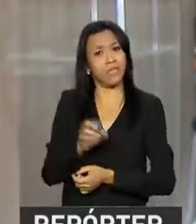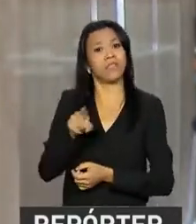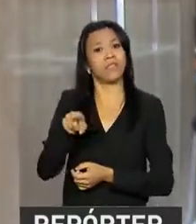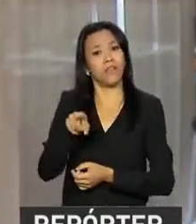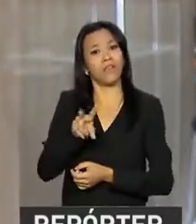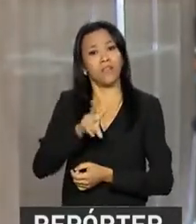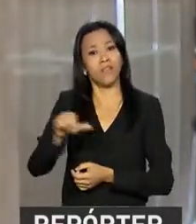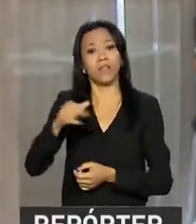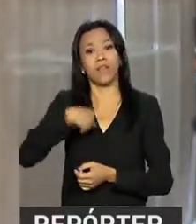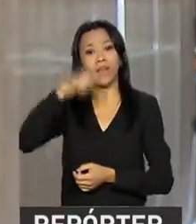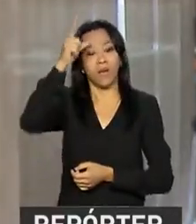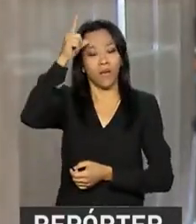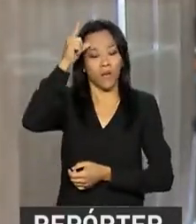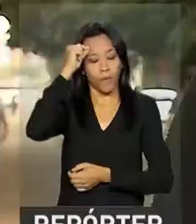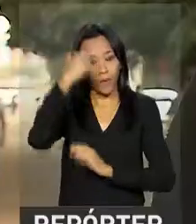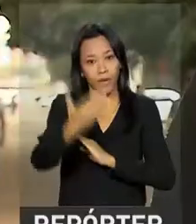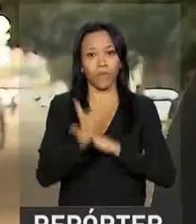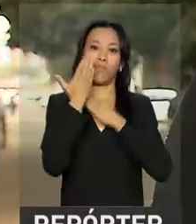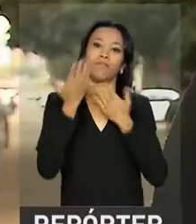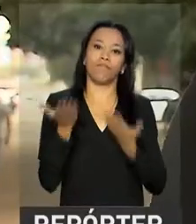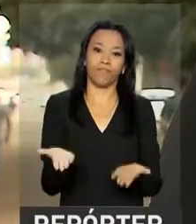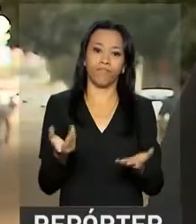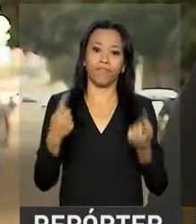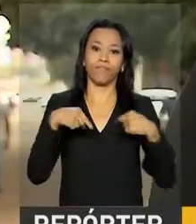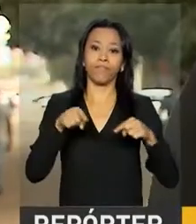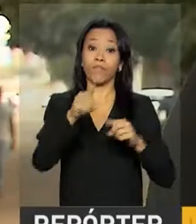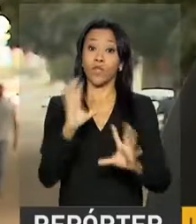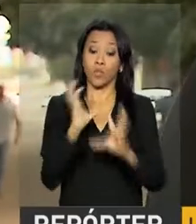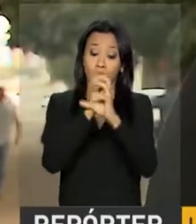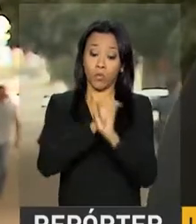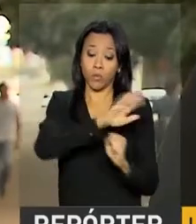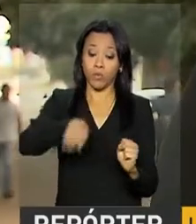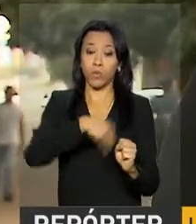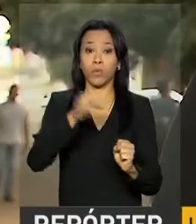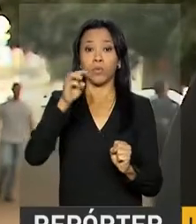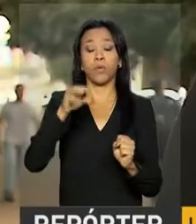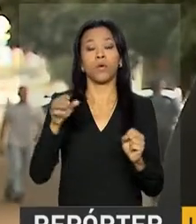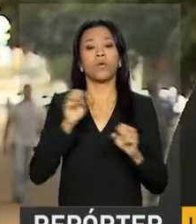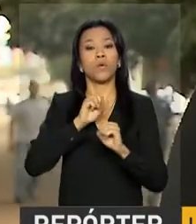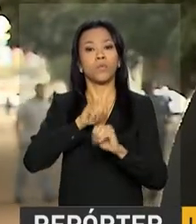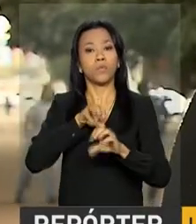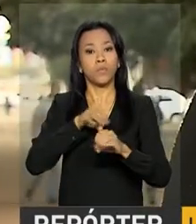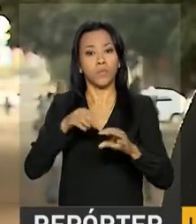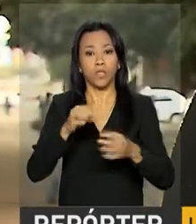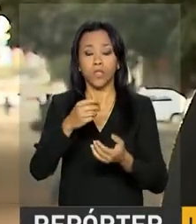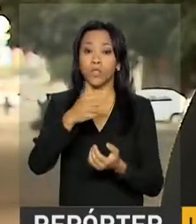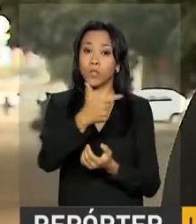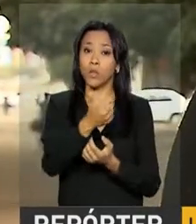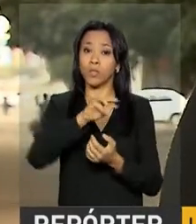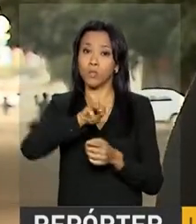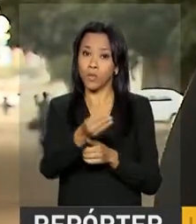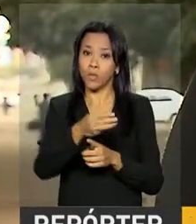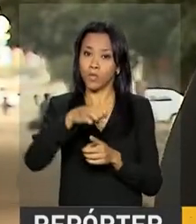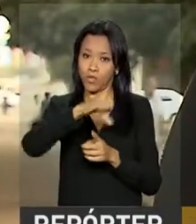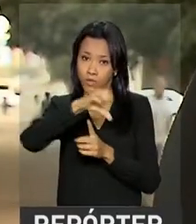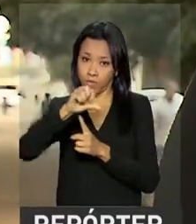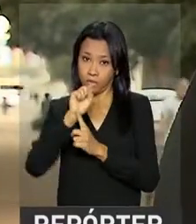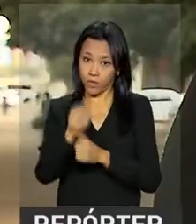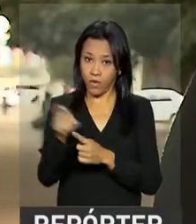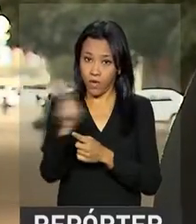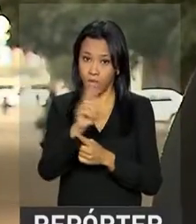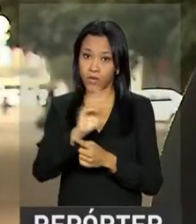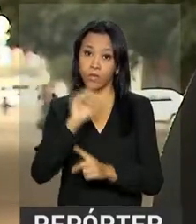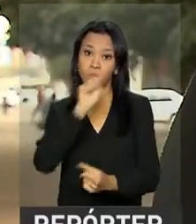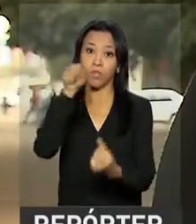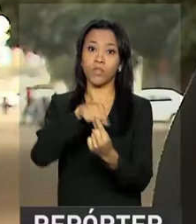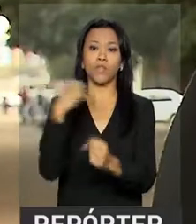eles vai ser um marco. Ao todo, o Ministério da Educação liberou 12 milhões e 900 mil reais para a